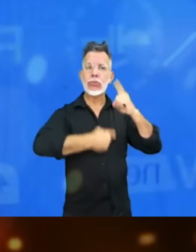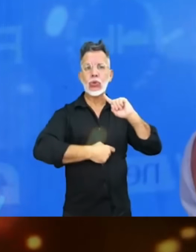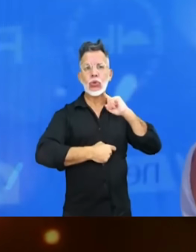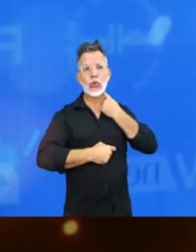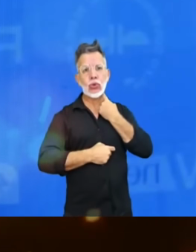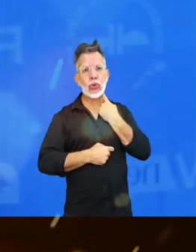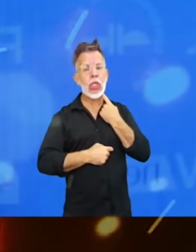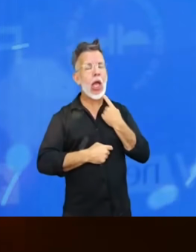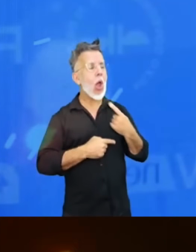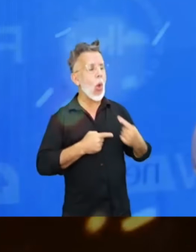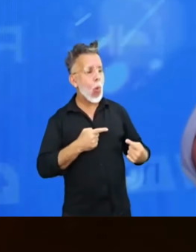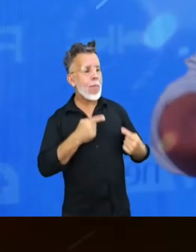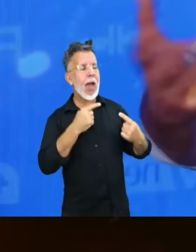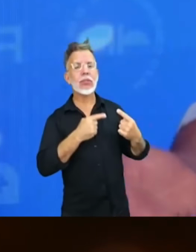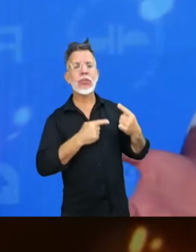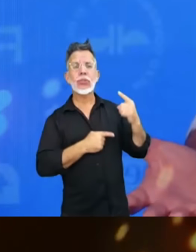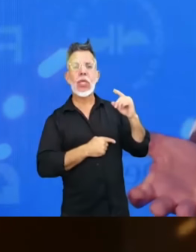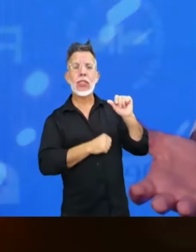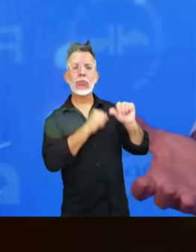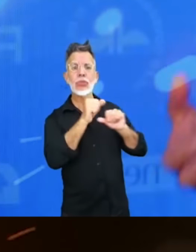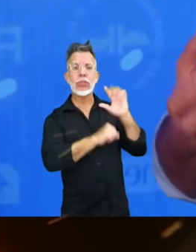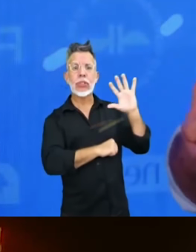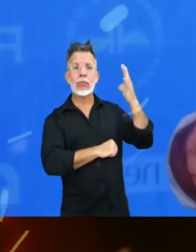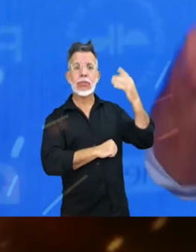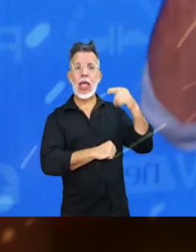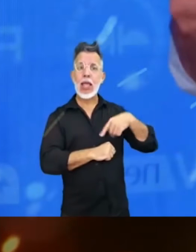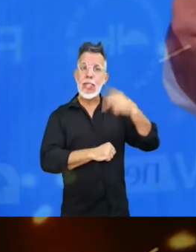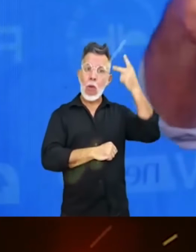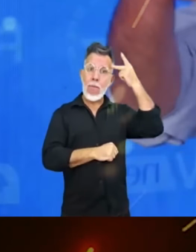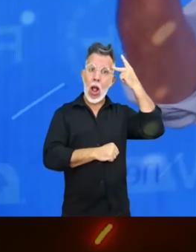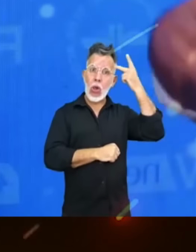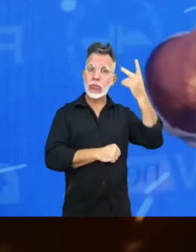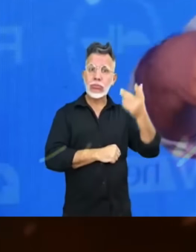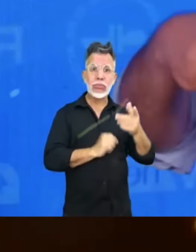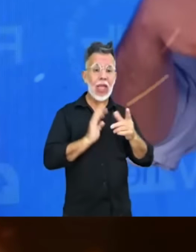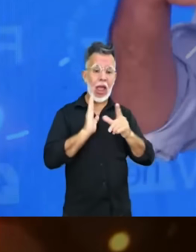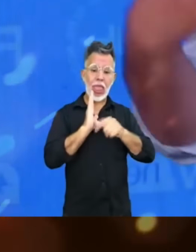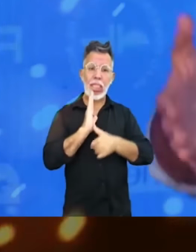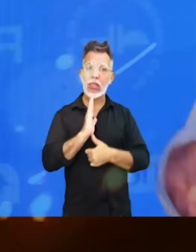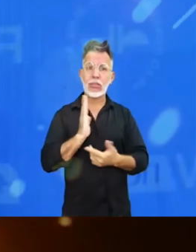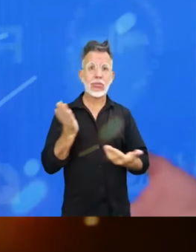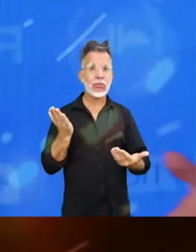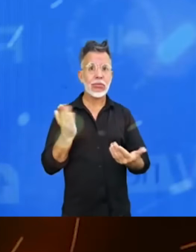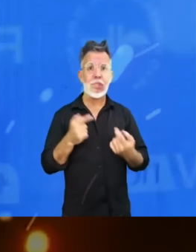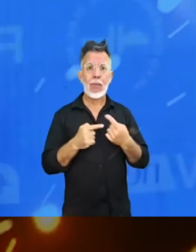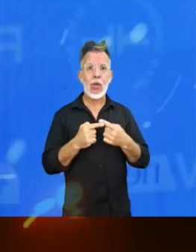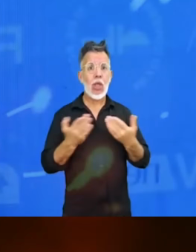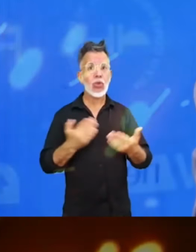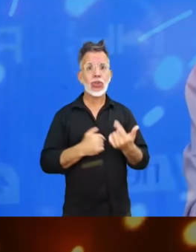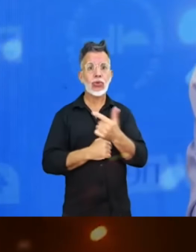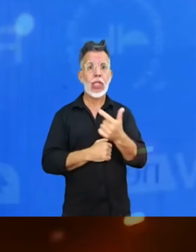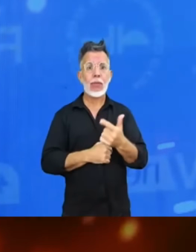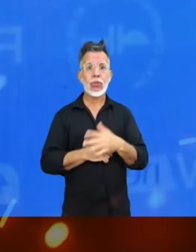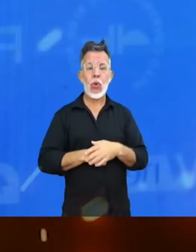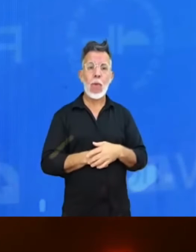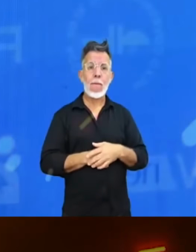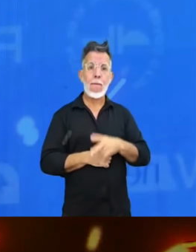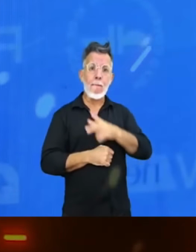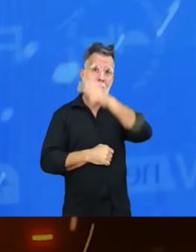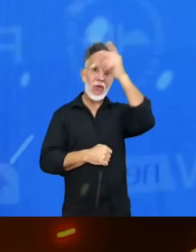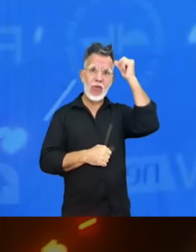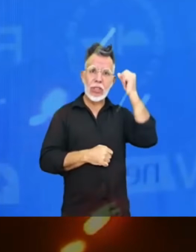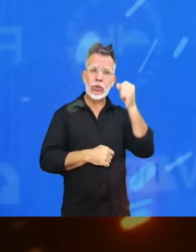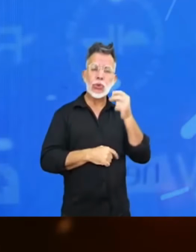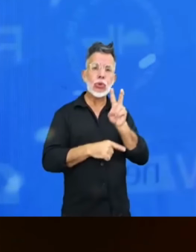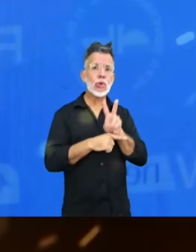trás parou no tempo que não tem hoje um prefeito um prefeito que pense que pense no tamanho da cidade que coloca esses desafios eu fui